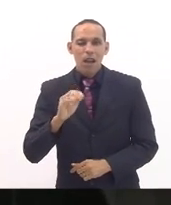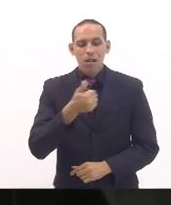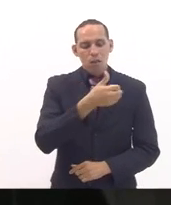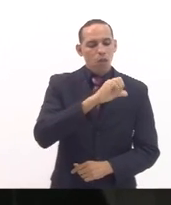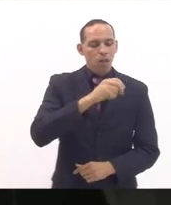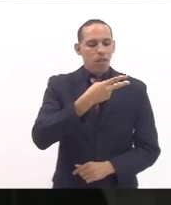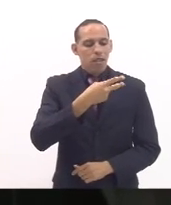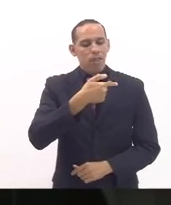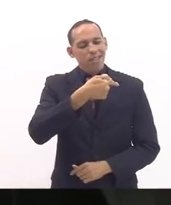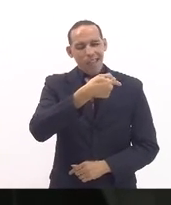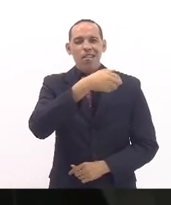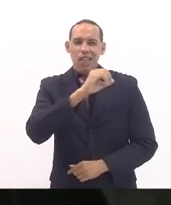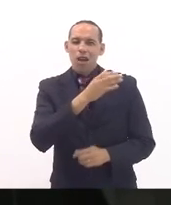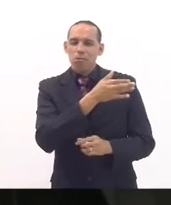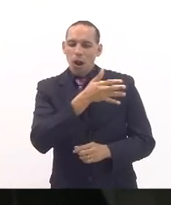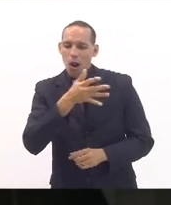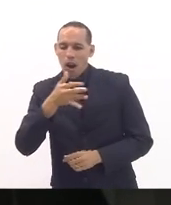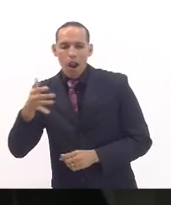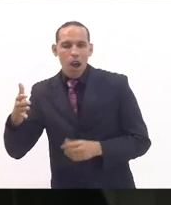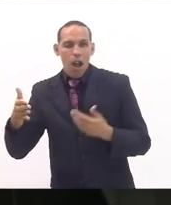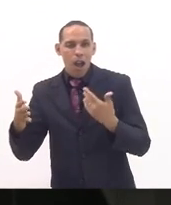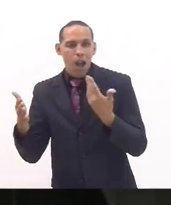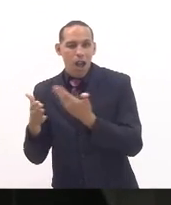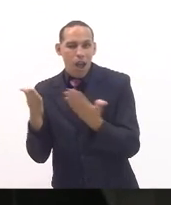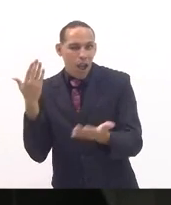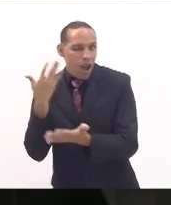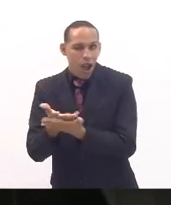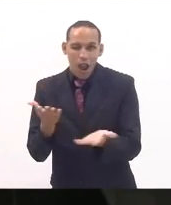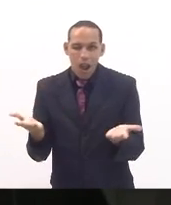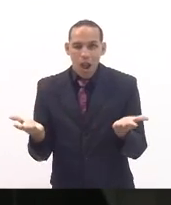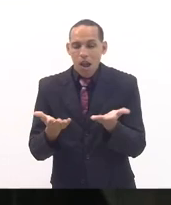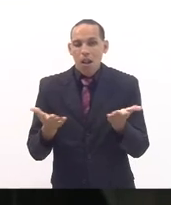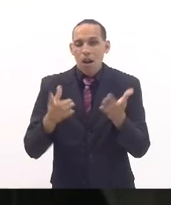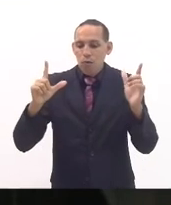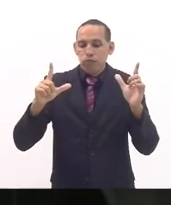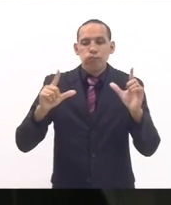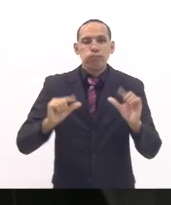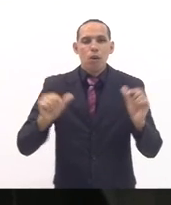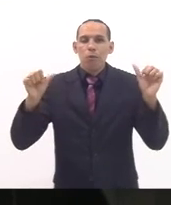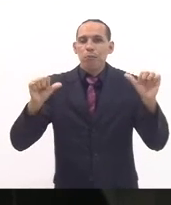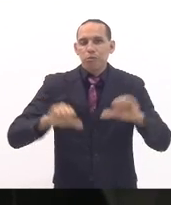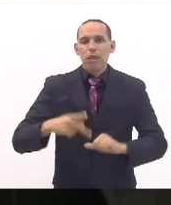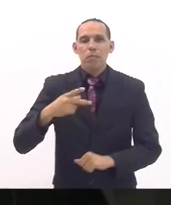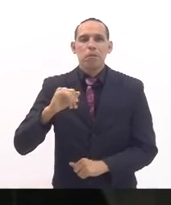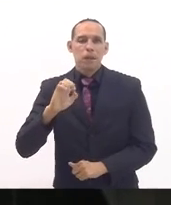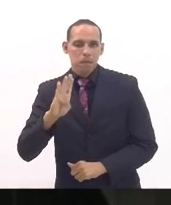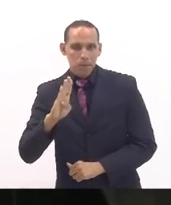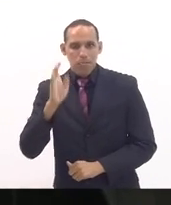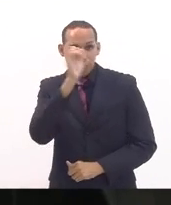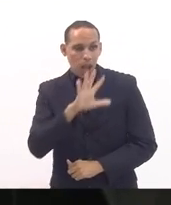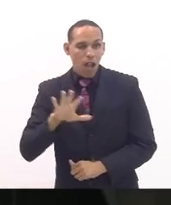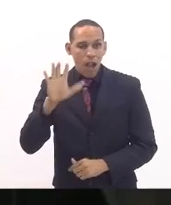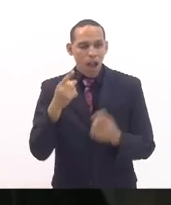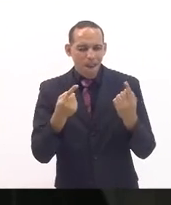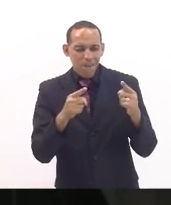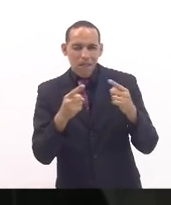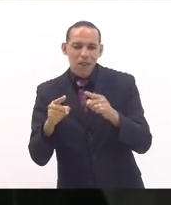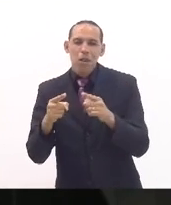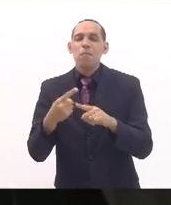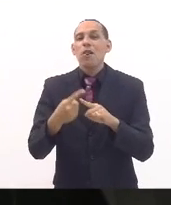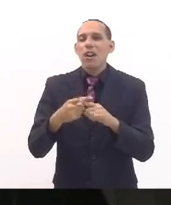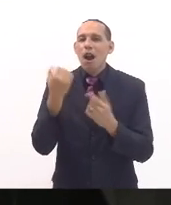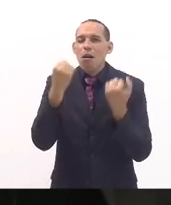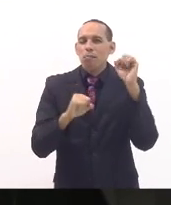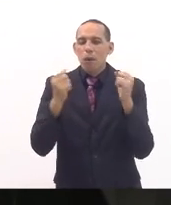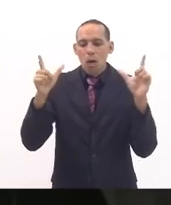mas caiu mais de trinta por cento a participação do Estado do Rio de Janeiro no PIB nacional que isso em grande medida em fator de um processo crônico de